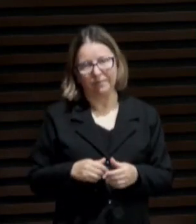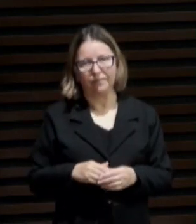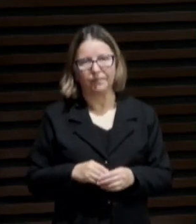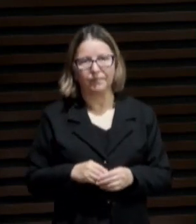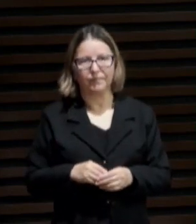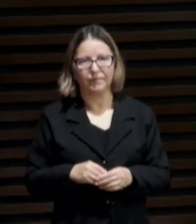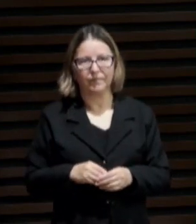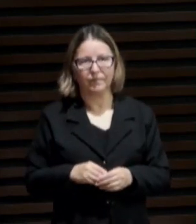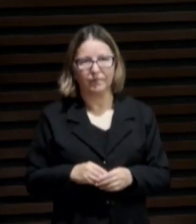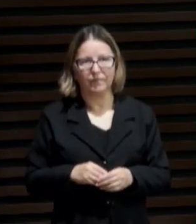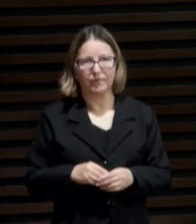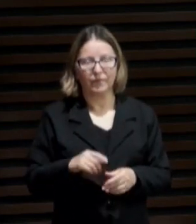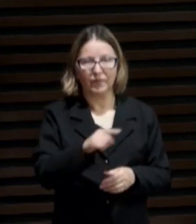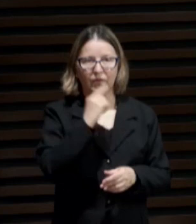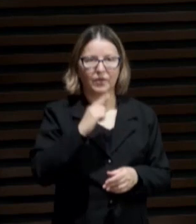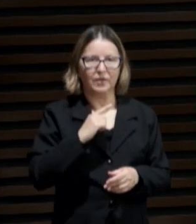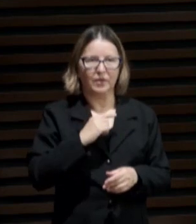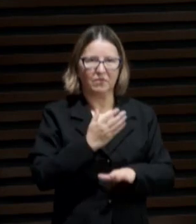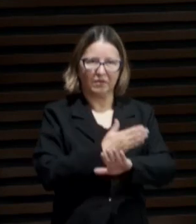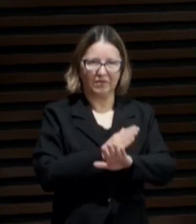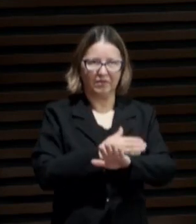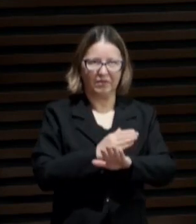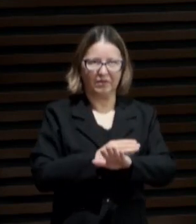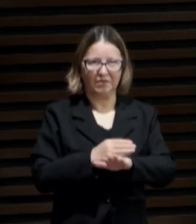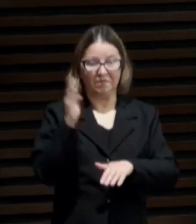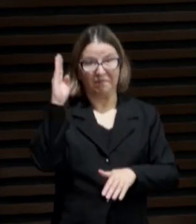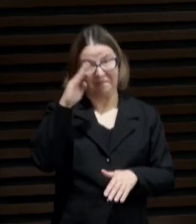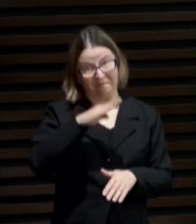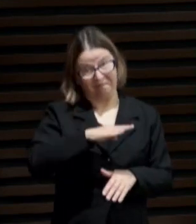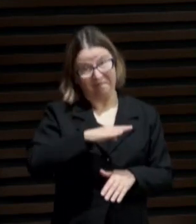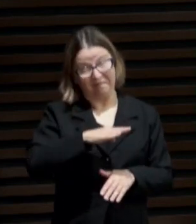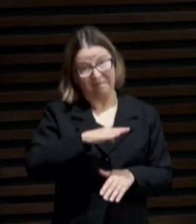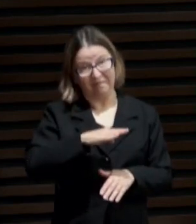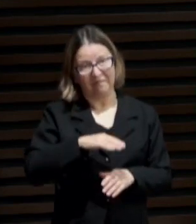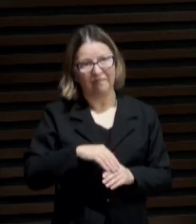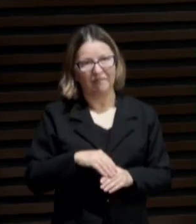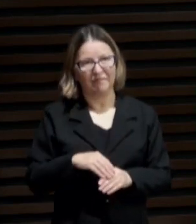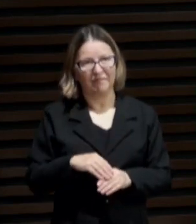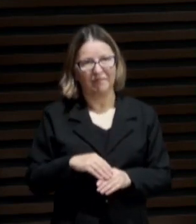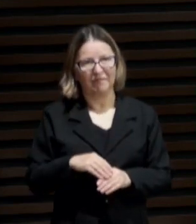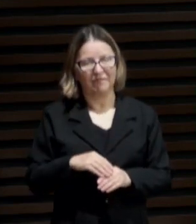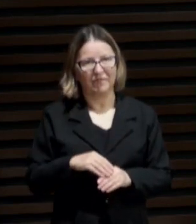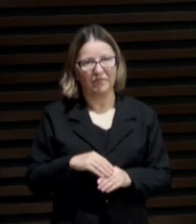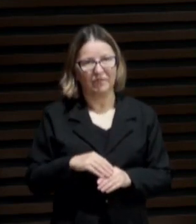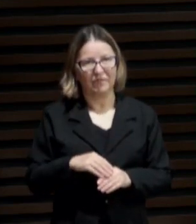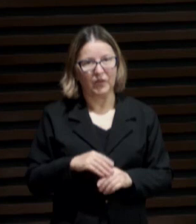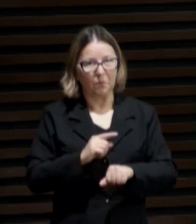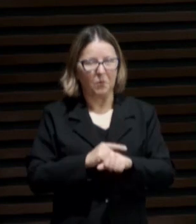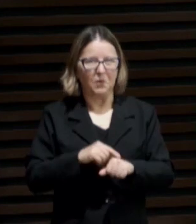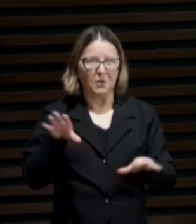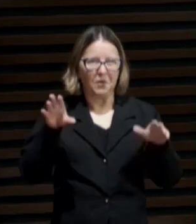Nós temos uma mania terrível de quando ouvimos uma verdade dessa, a gente pensa